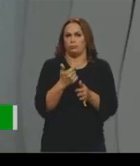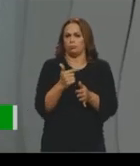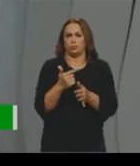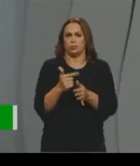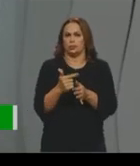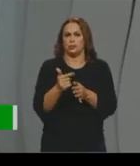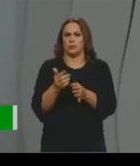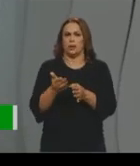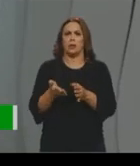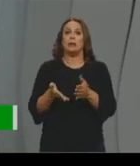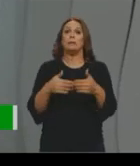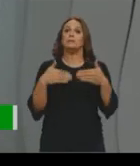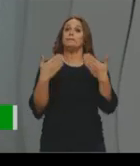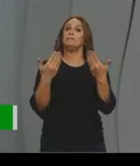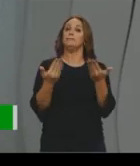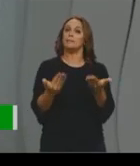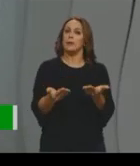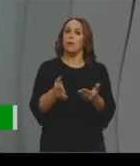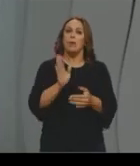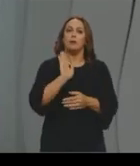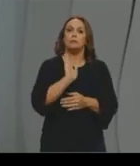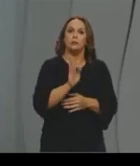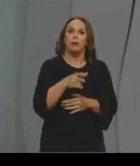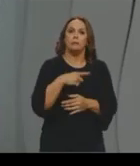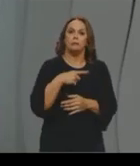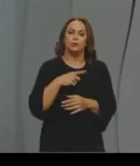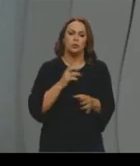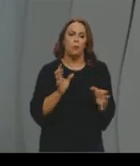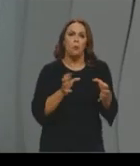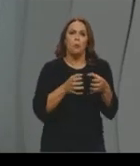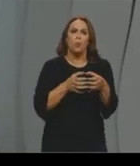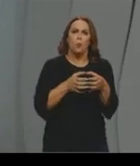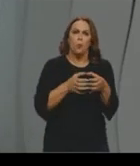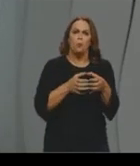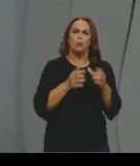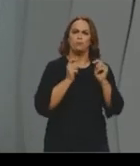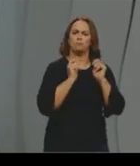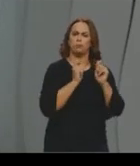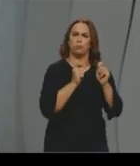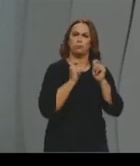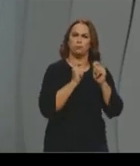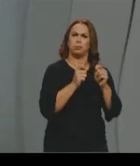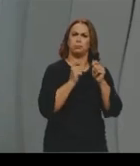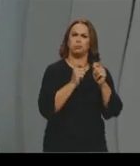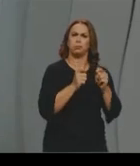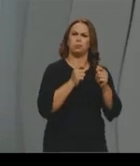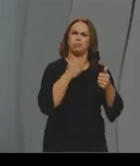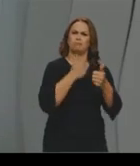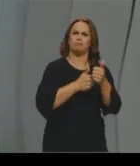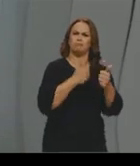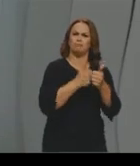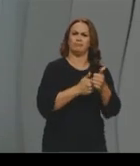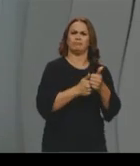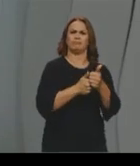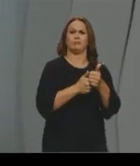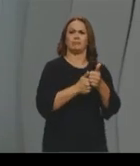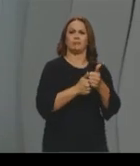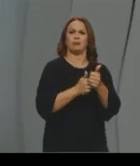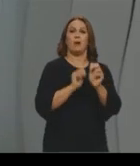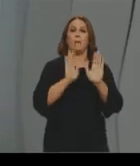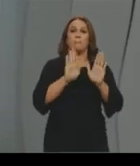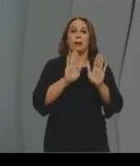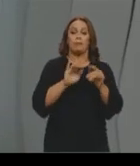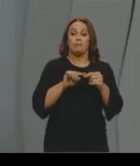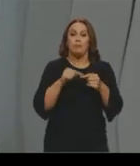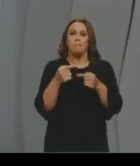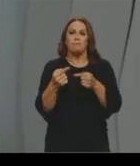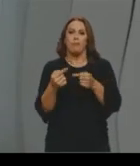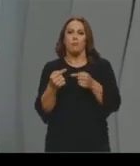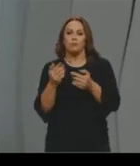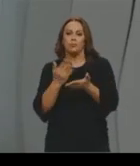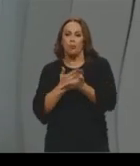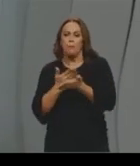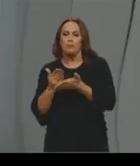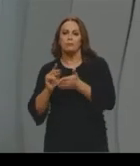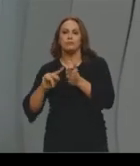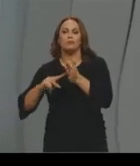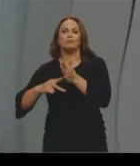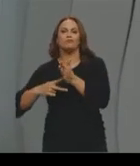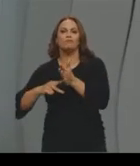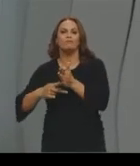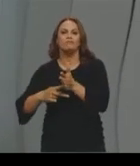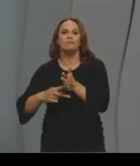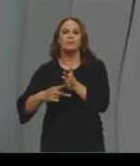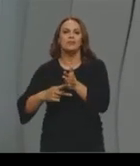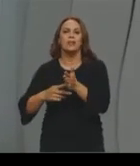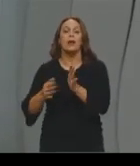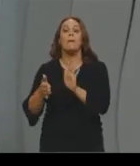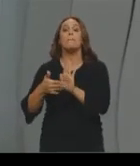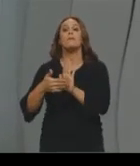tinha movimentações importantes. Os sindicatos, quando eles agem da forma como eles se propõem a agir, né, que é a